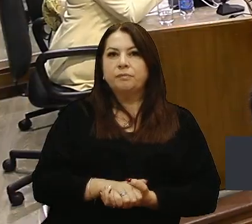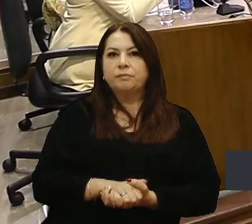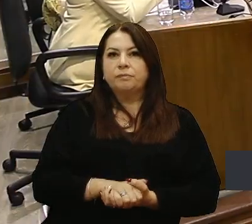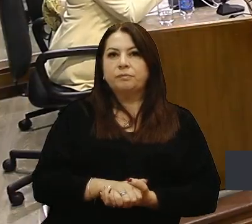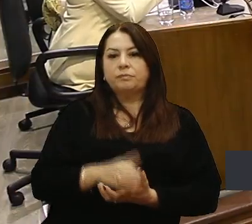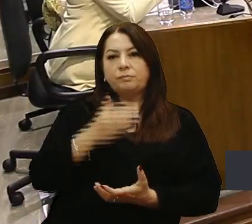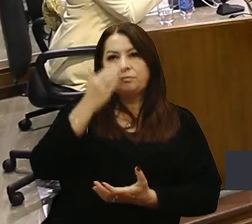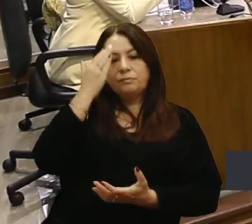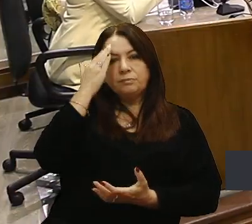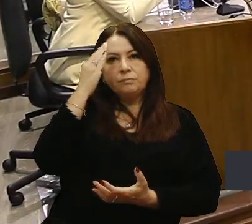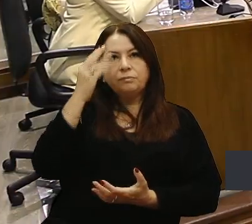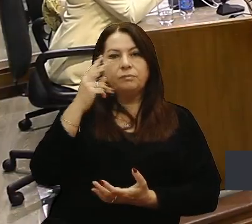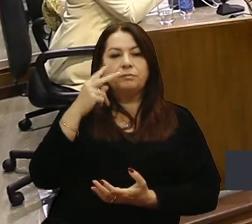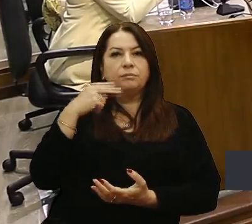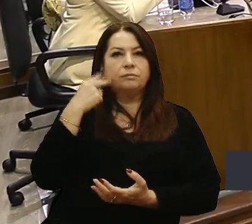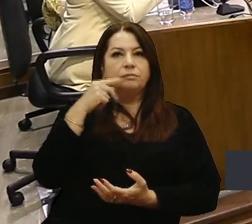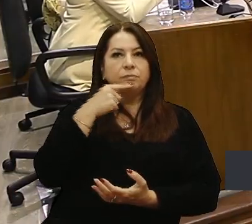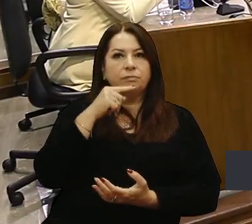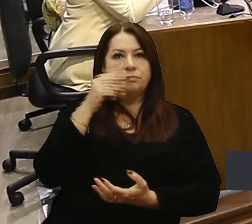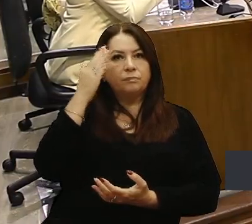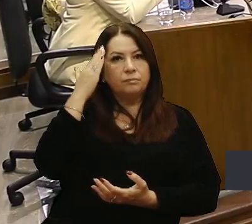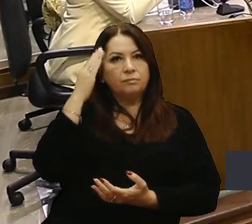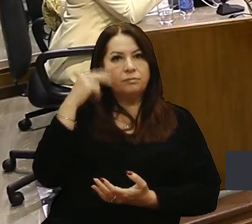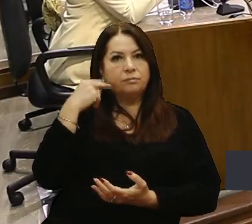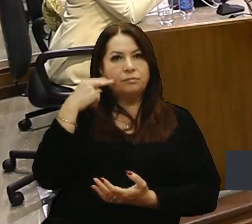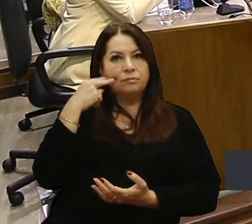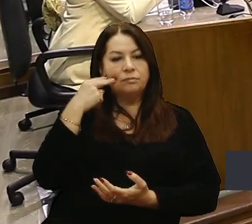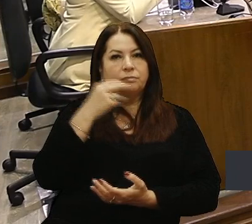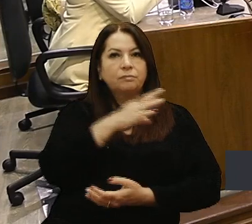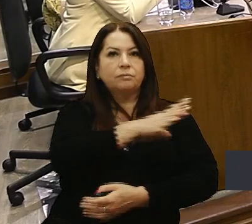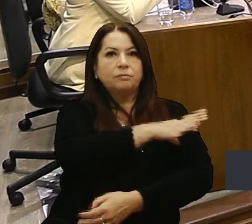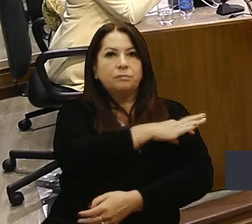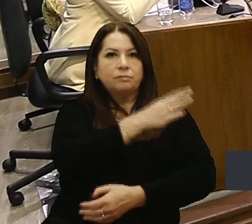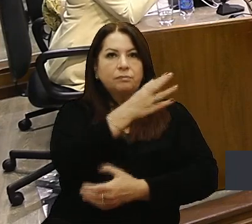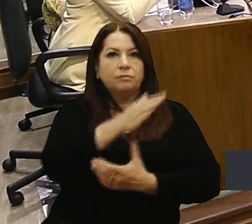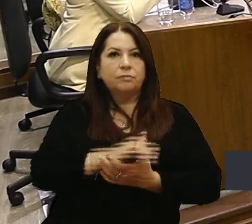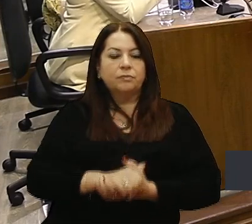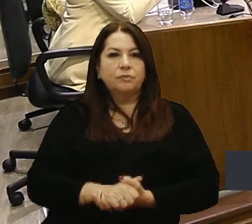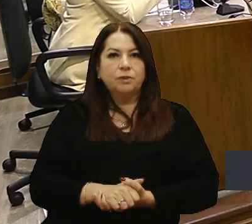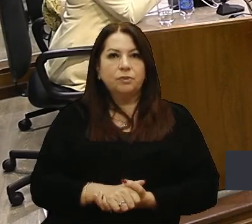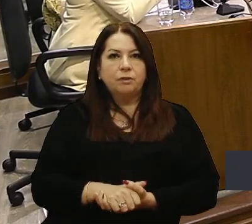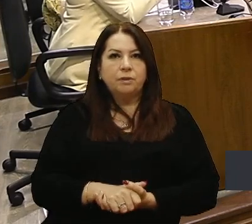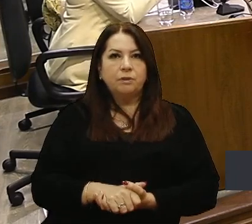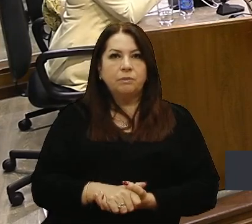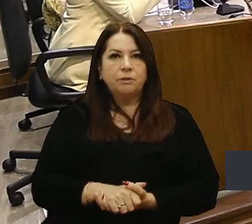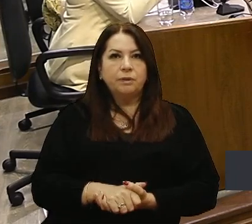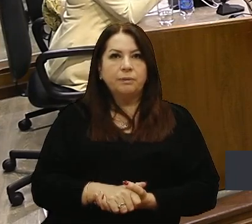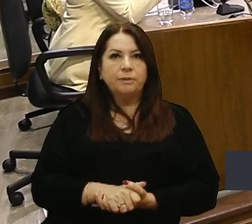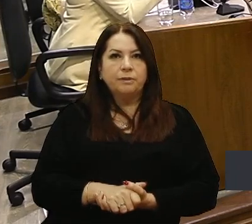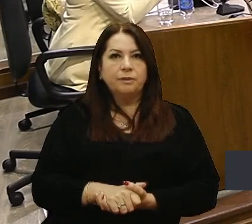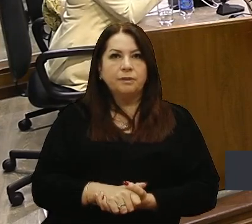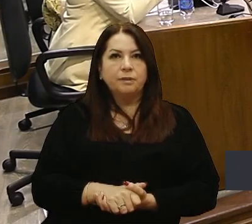Obrigado, vereador Caleb. Próximo vereador inscrito, vereador Capitão Ramon, com a palavra.